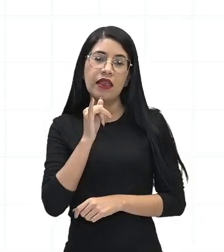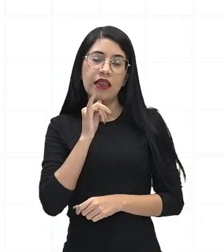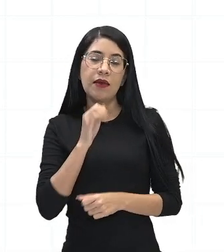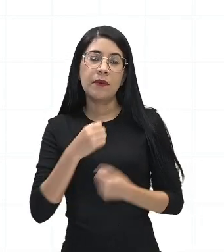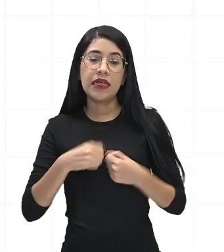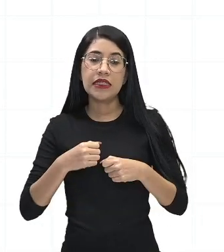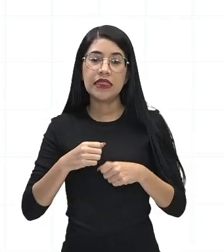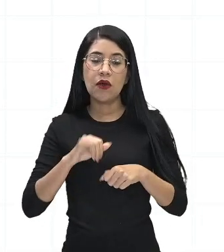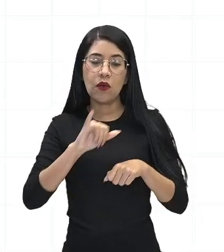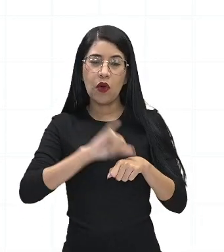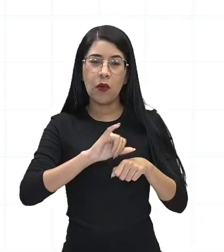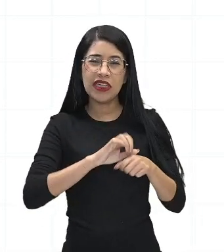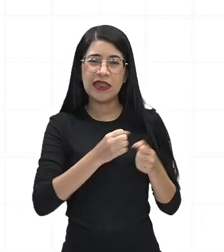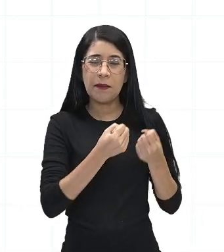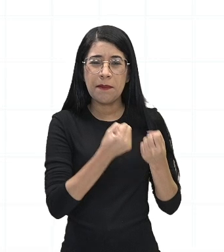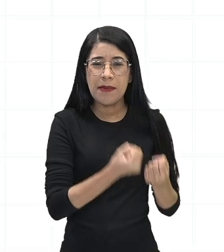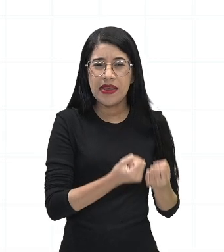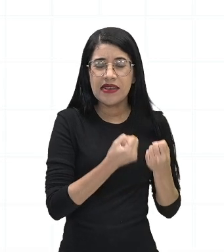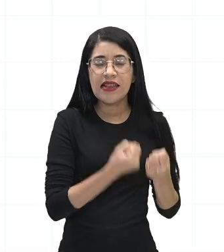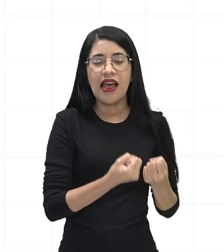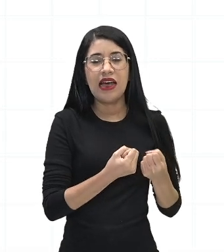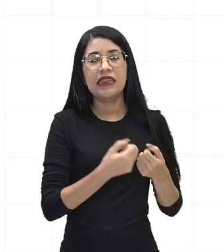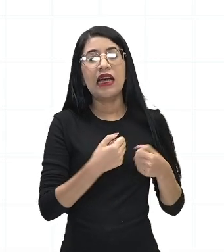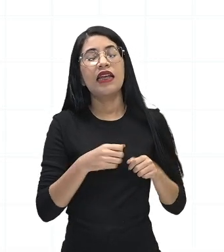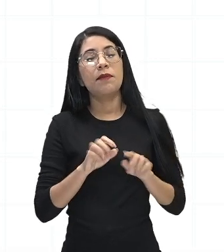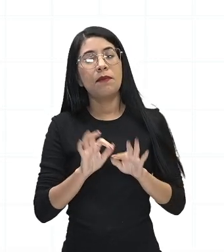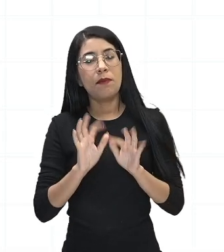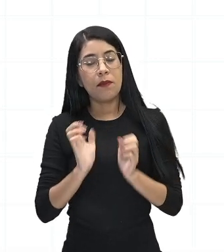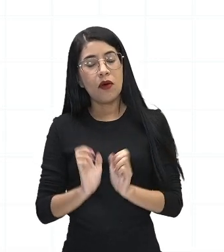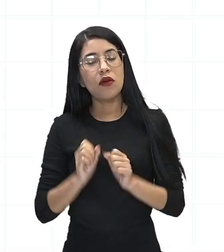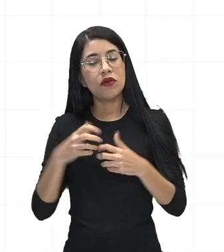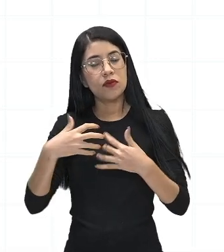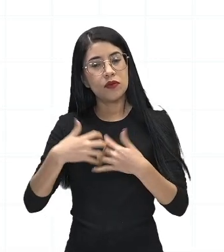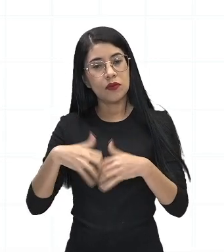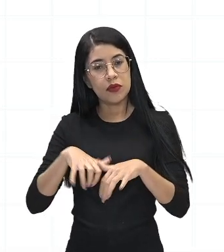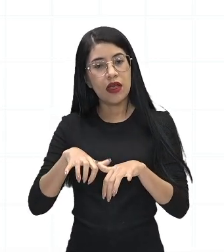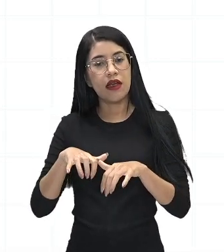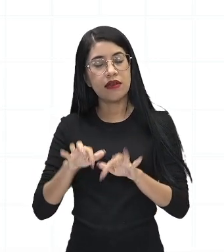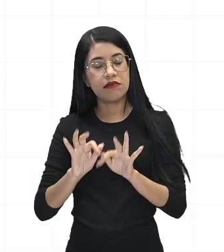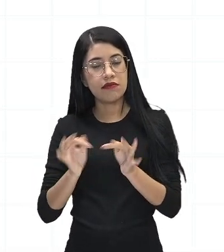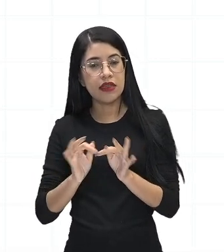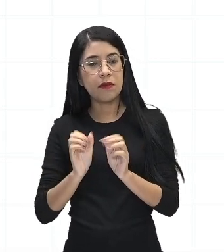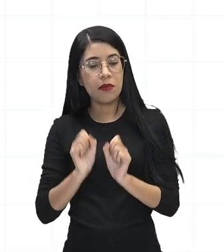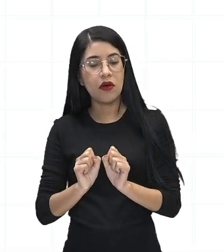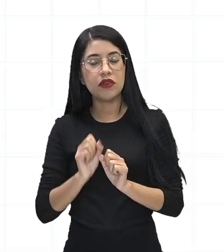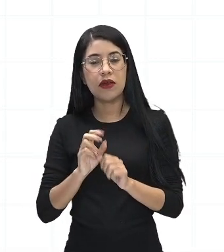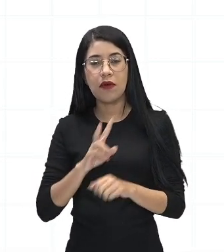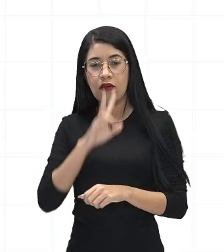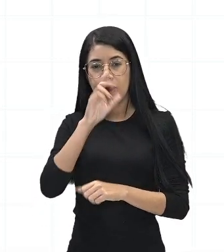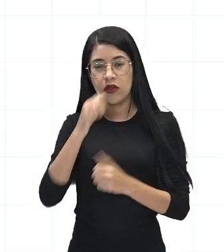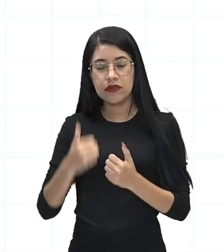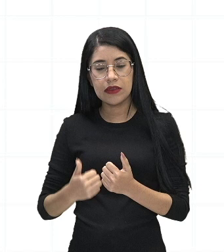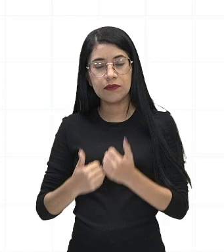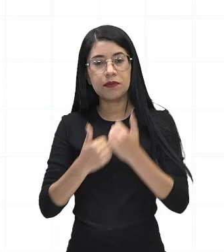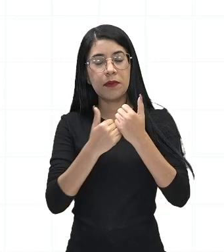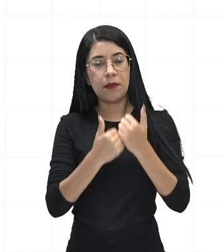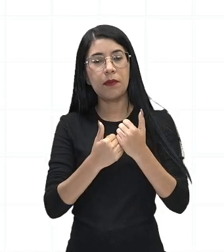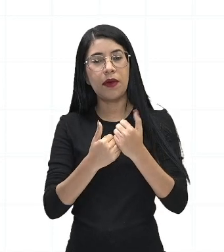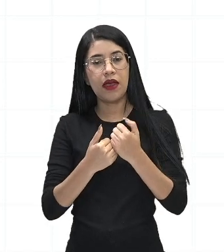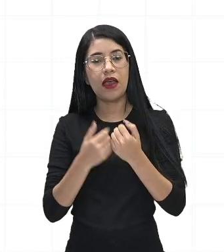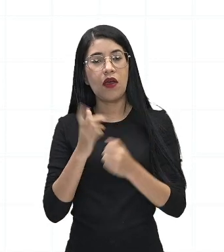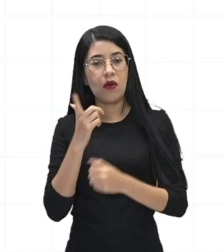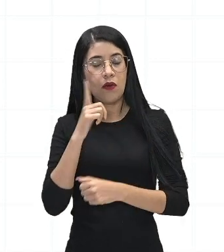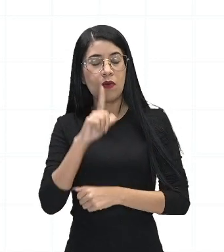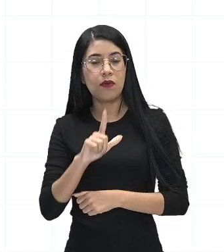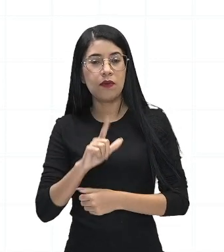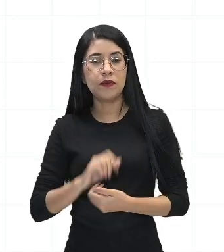levantar um objeto muito pesado. Uma máquina simples vai servir para aumentar essa intensidade da força que a gente precisa